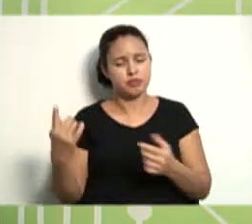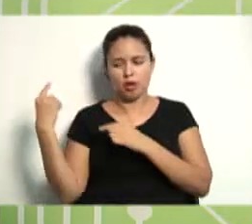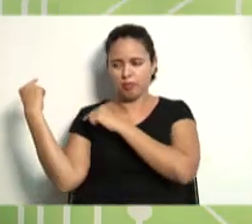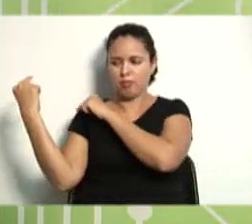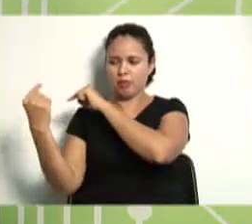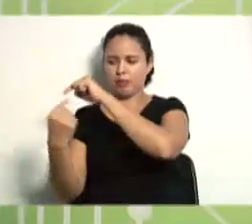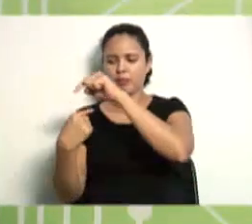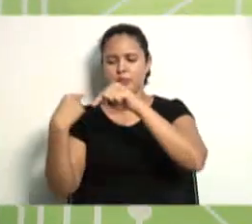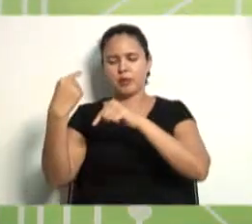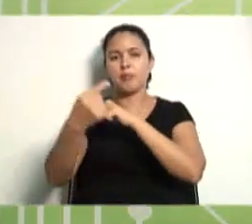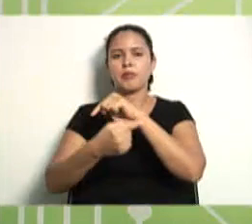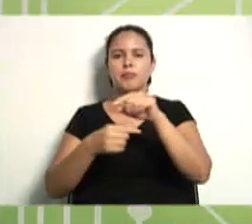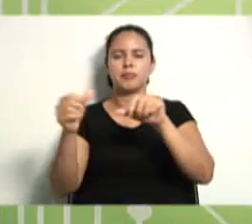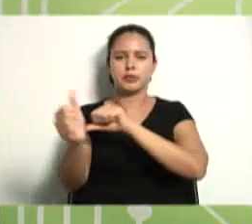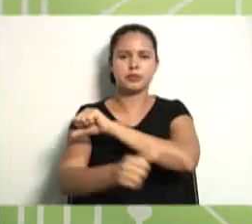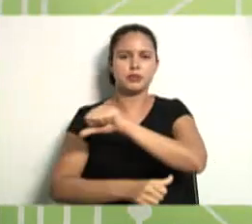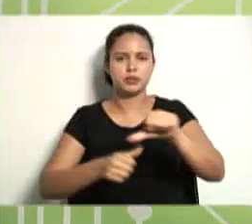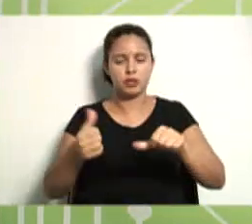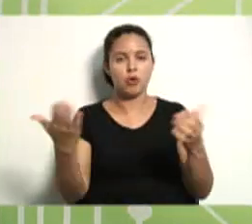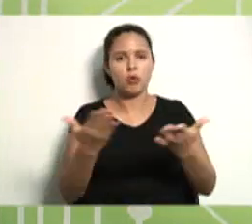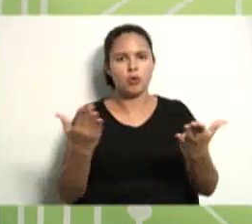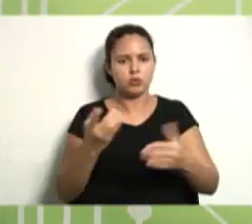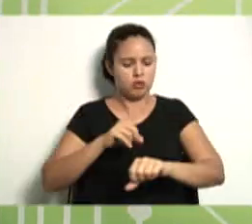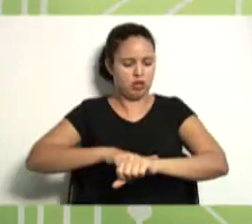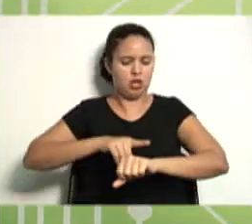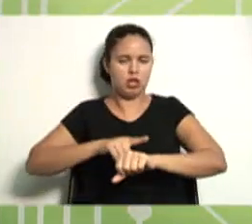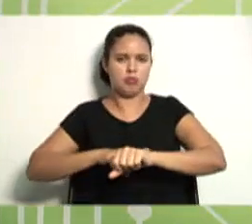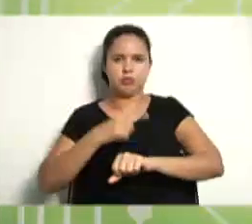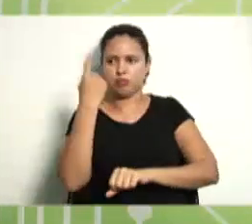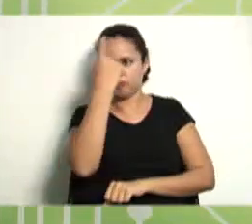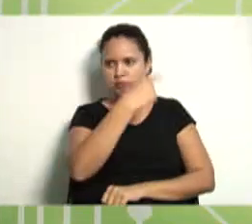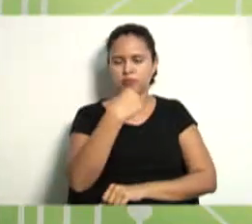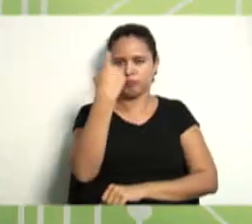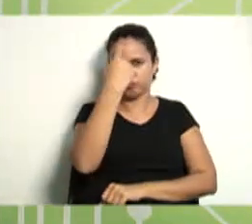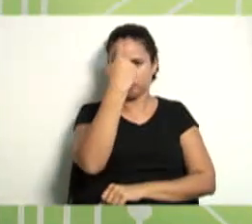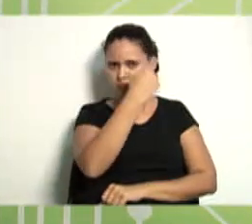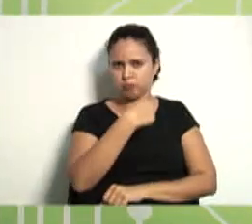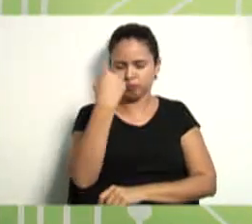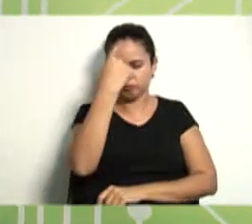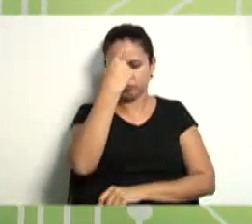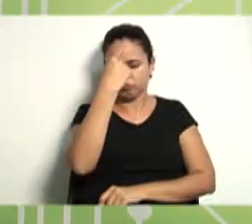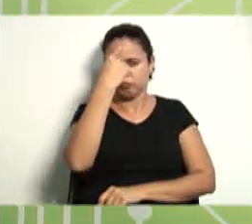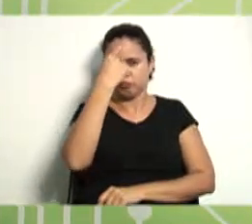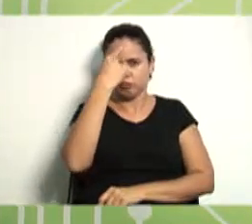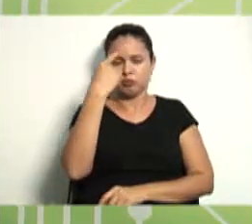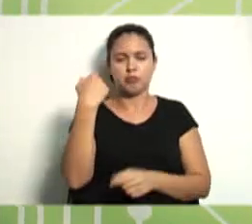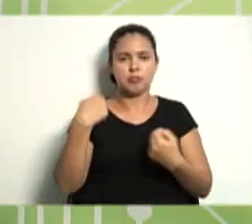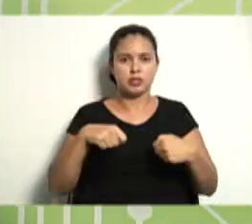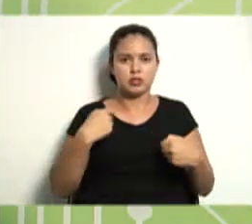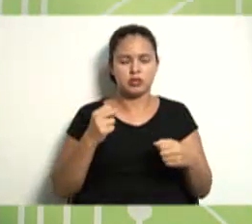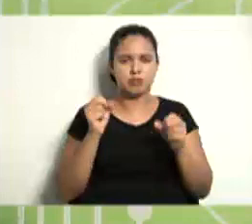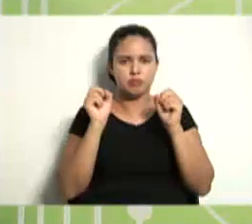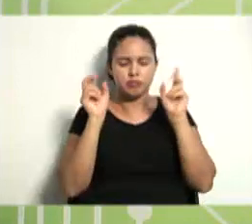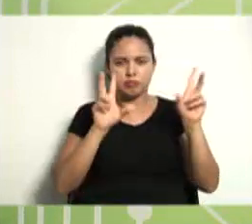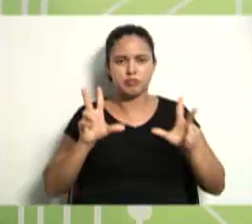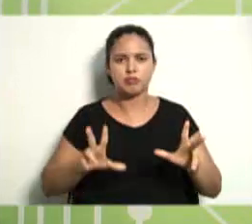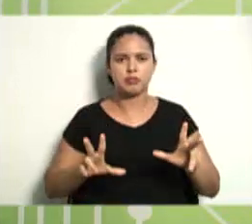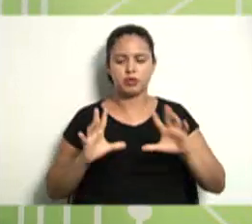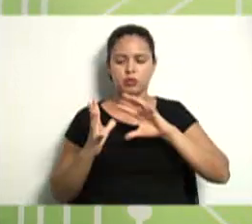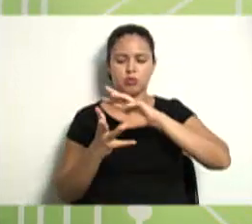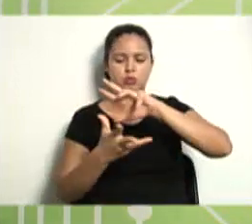nós precisamos controlar o nosso tempo. Hoje, nós precisamos estar atentos ao que está acontecendo no mundo, porque a